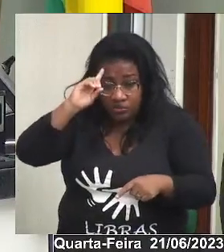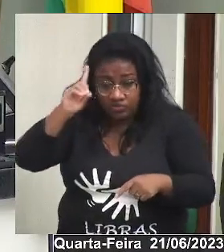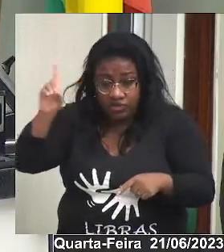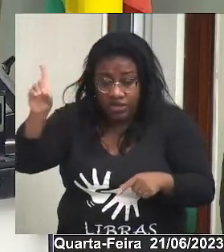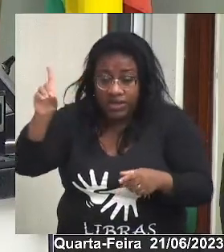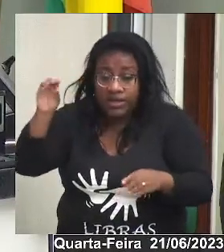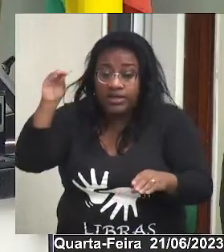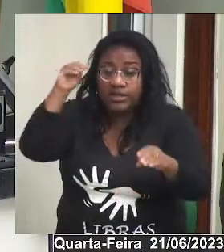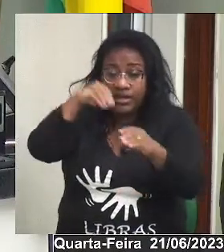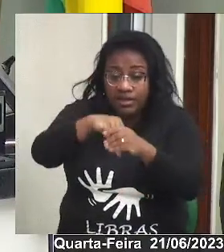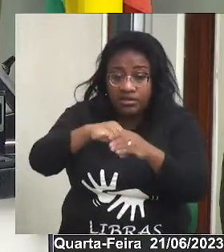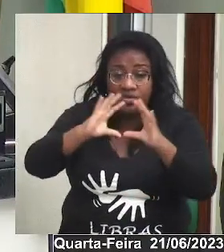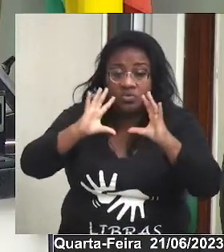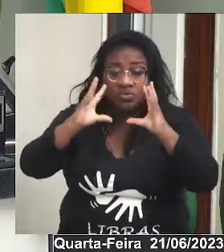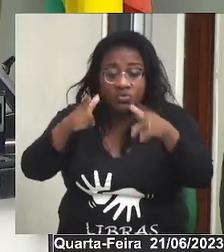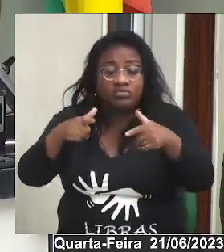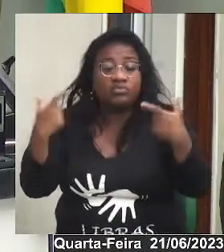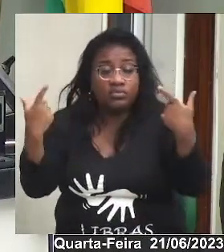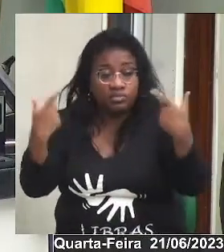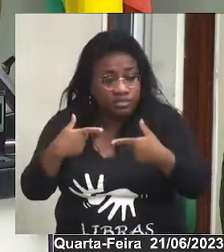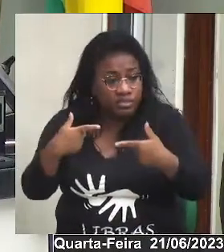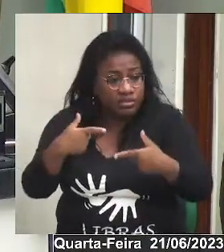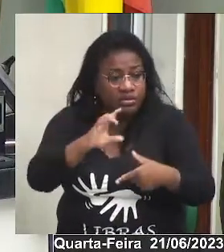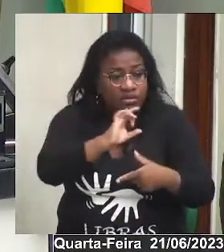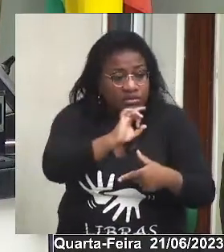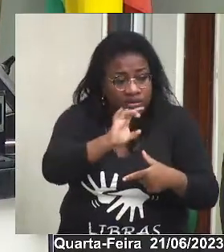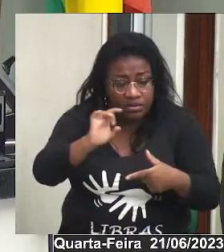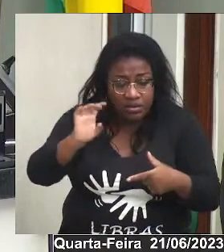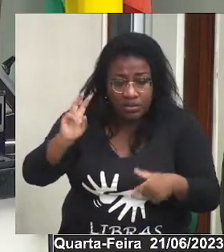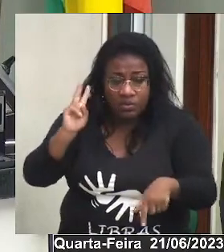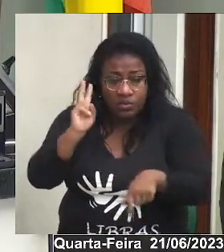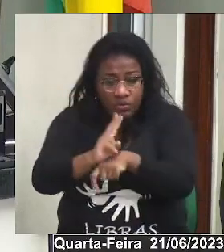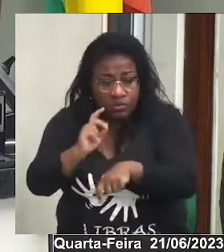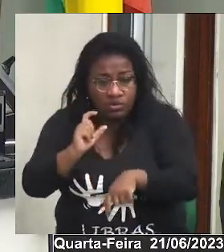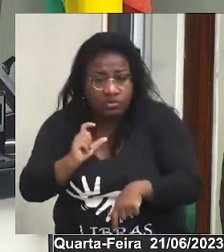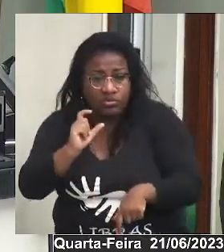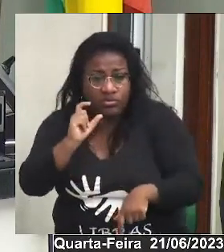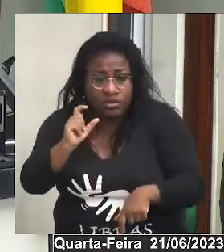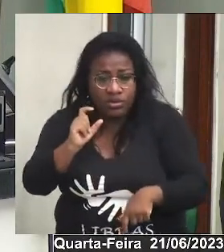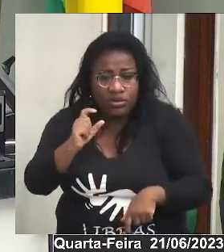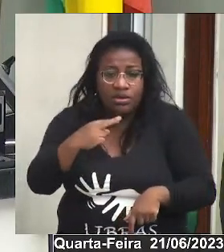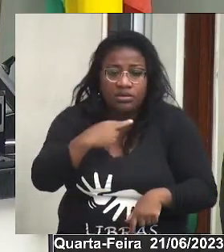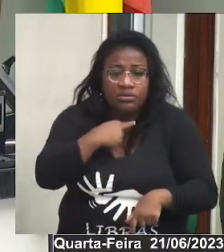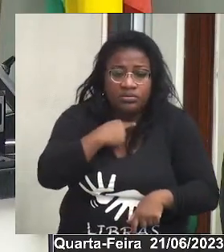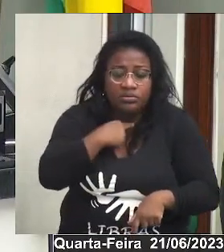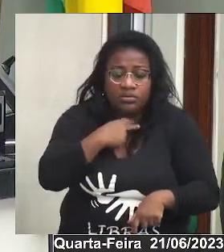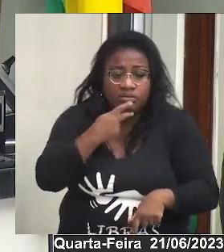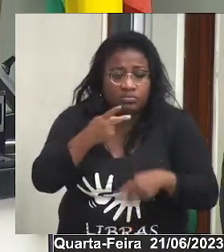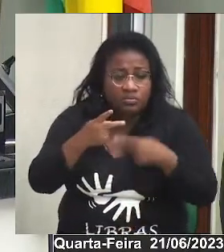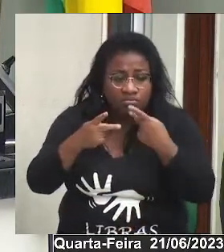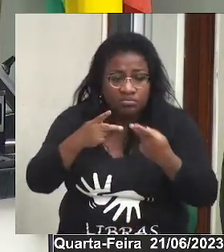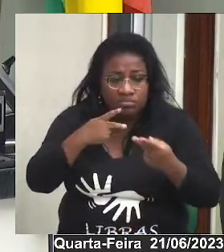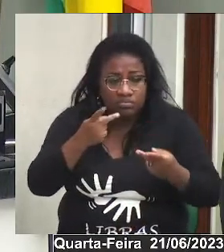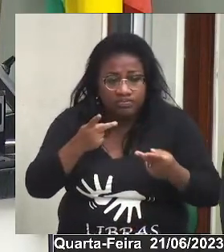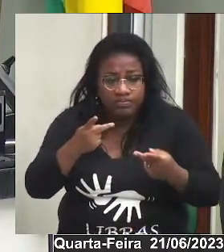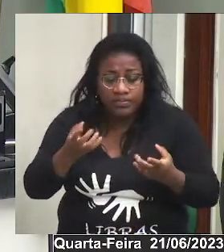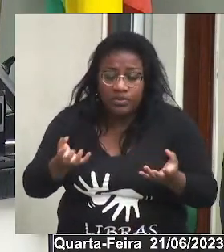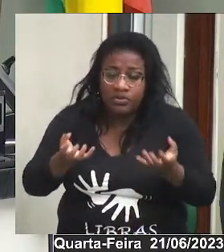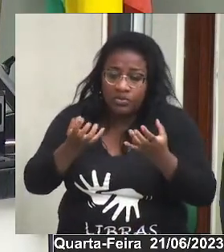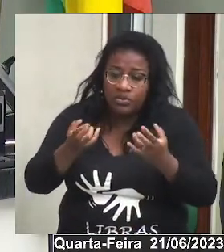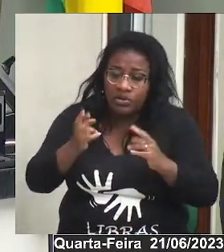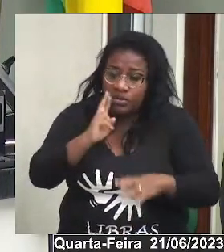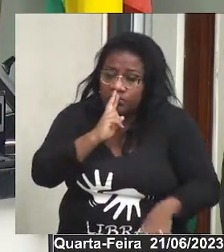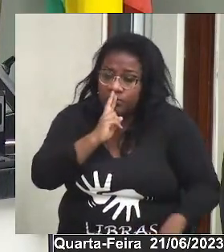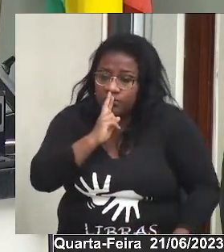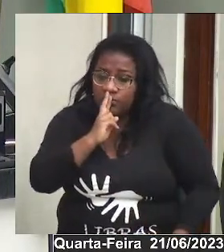A palavra certa é essa. Então pronto, cada um cuida das suas palavras. Quem não pode sair da minha boca é eu.